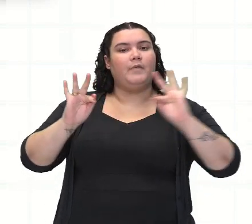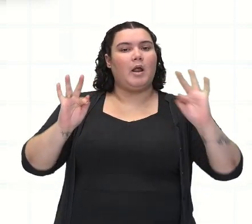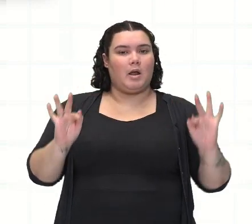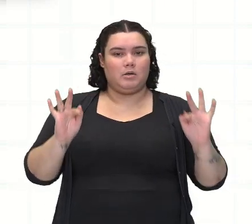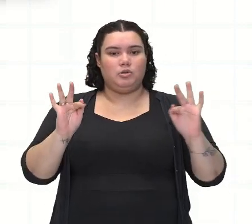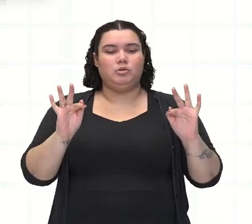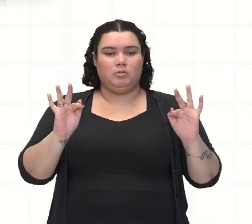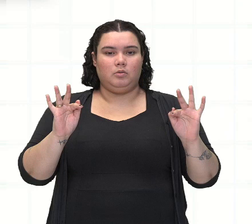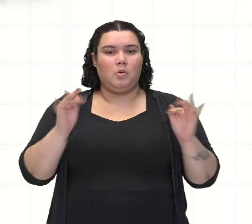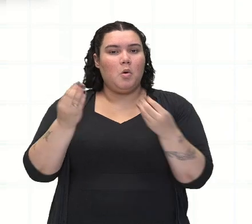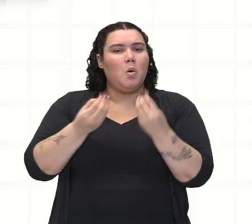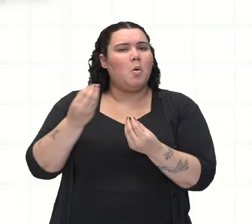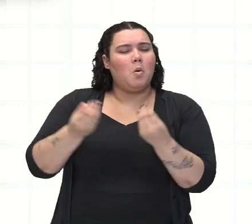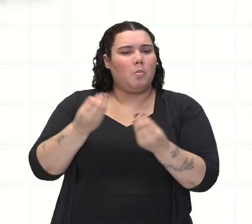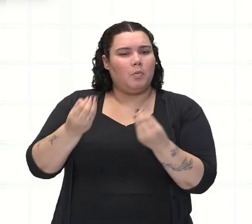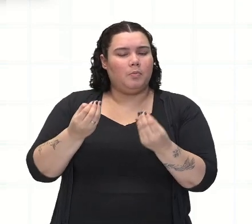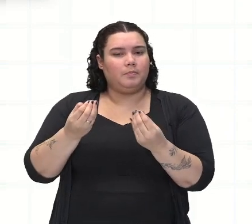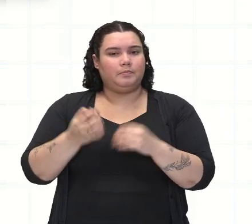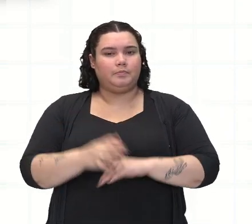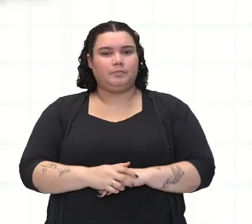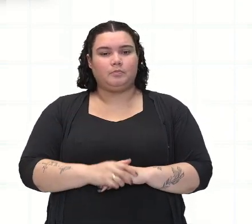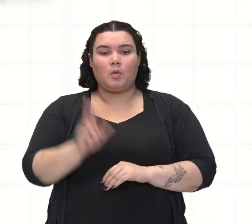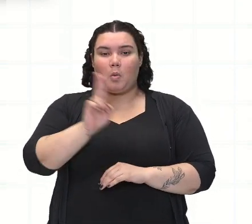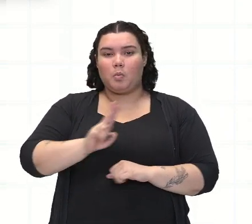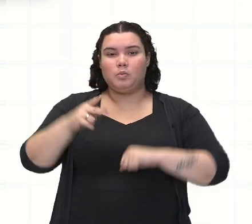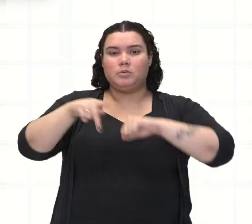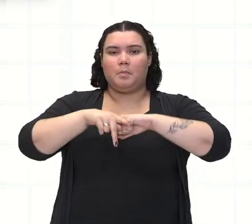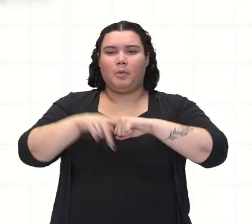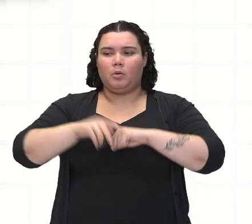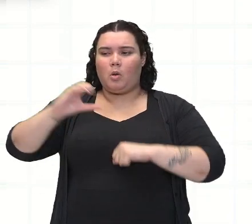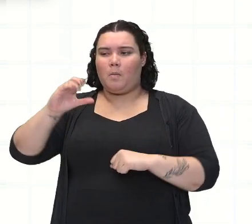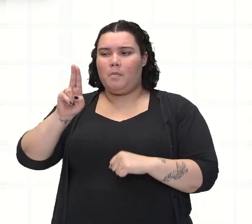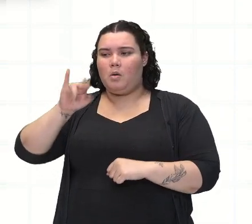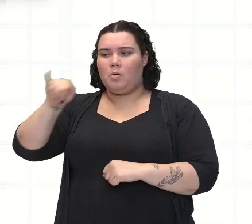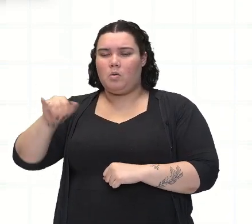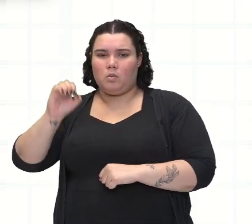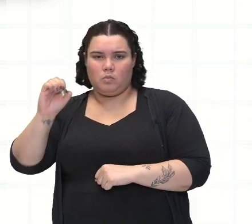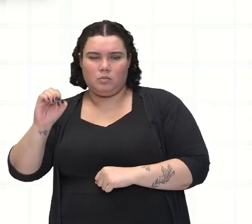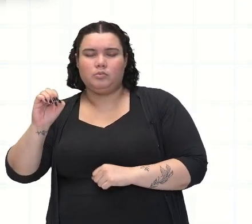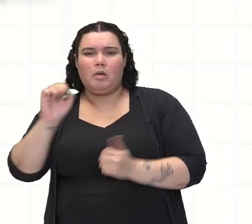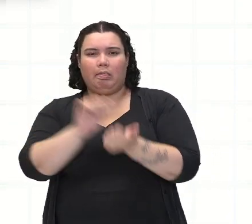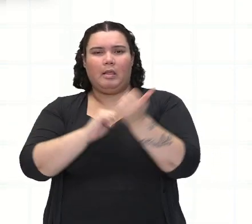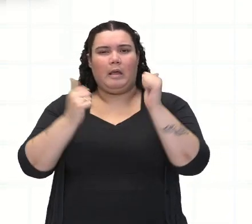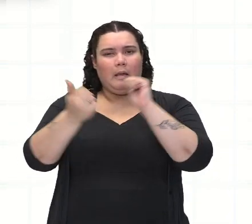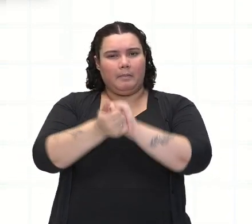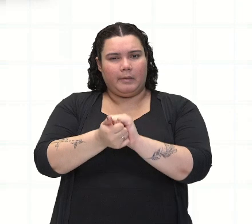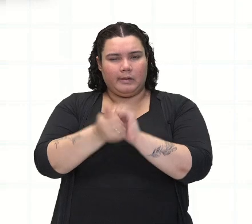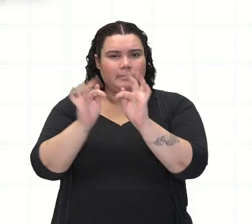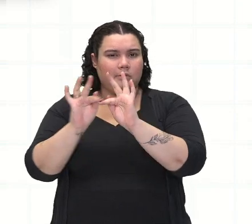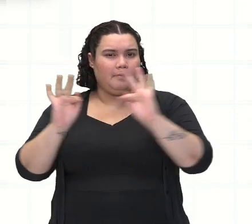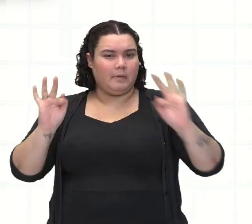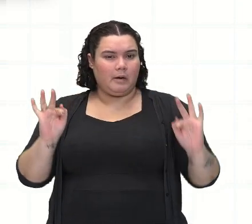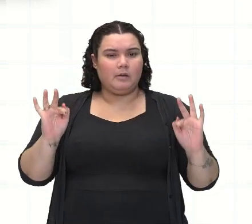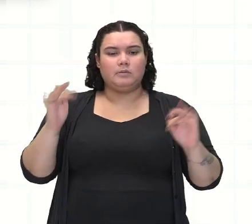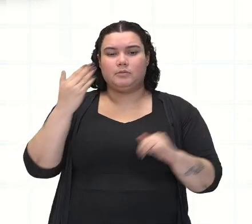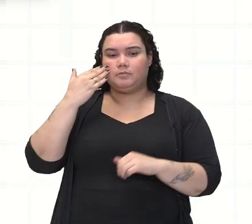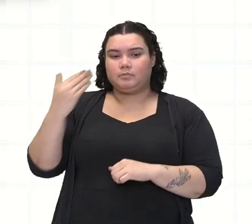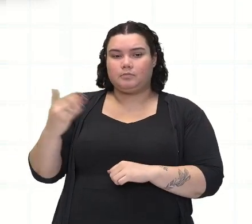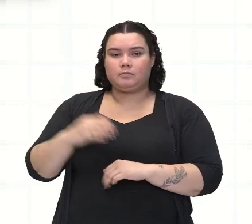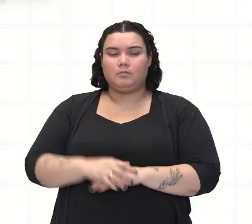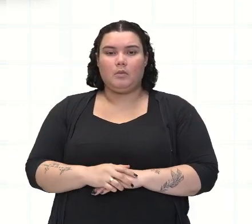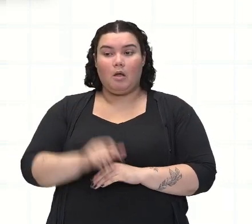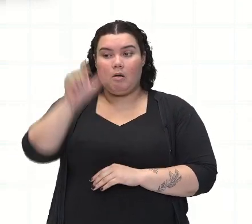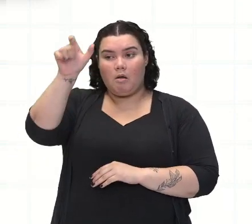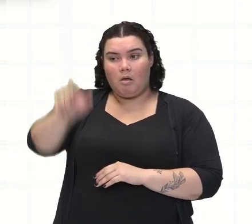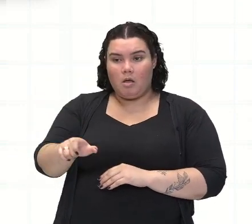chamado cujo, pronome cujo. Então, juntando as duas orações. Este é o